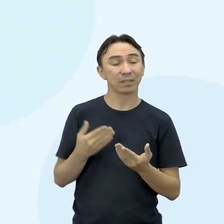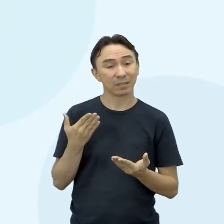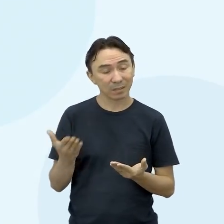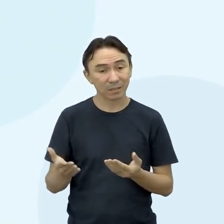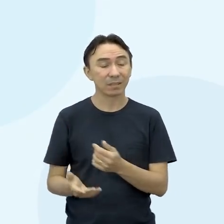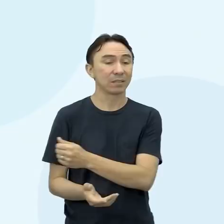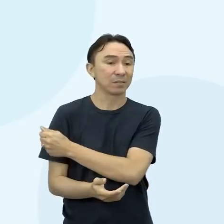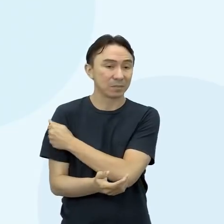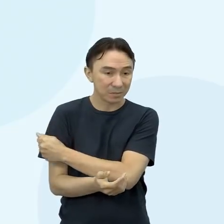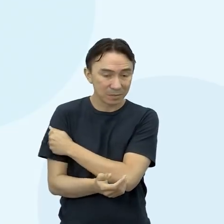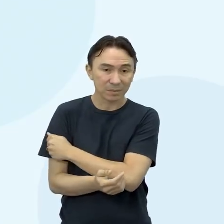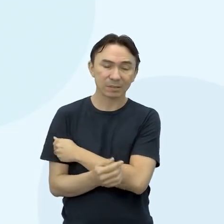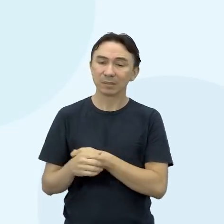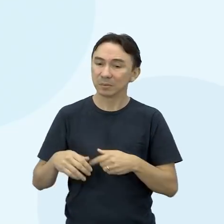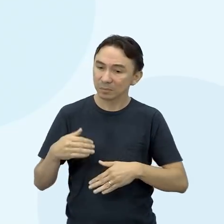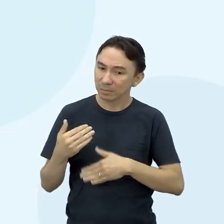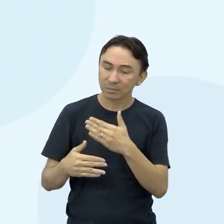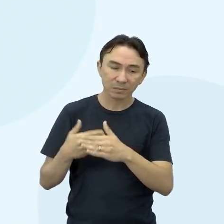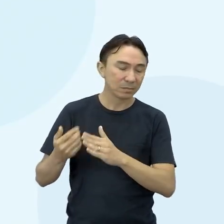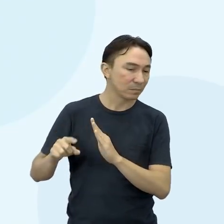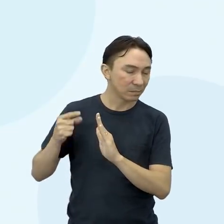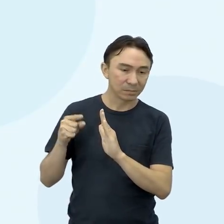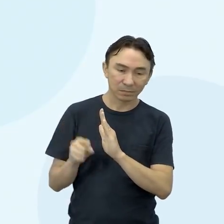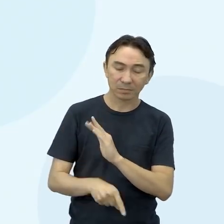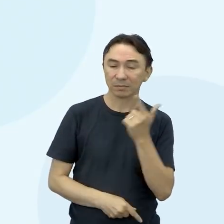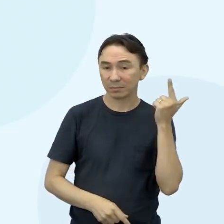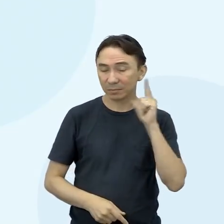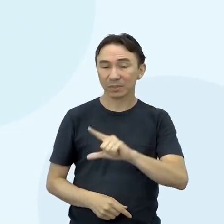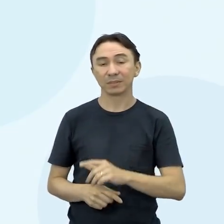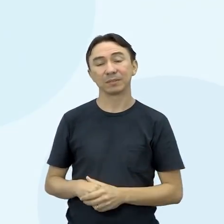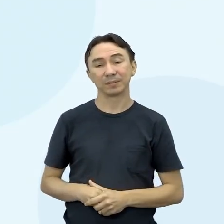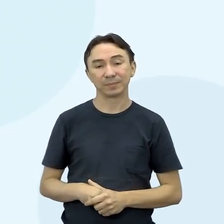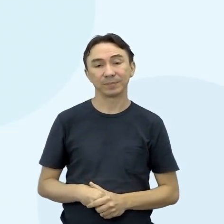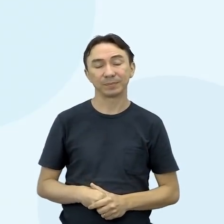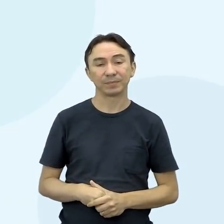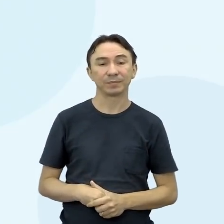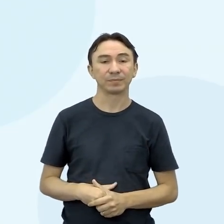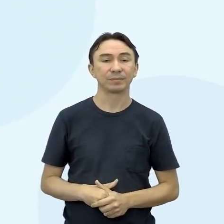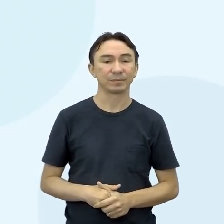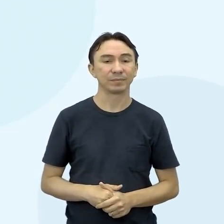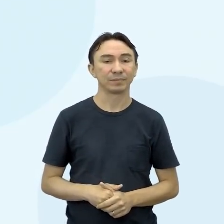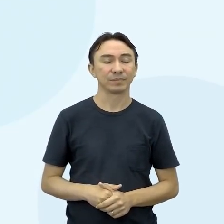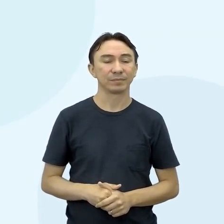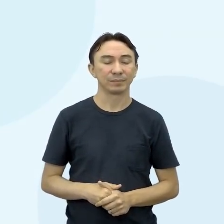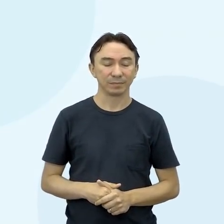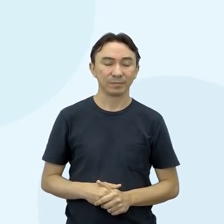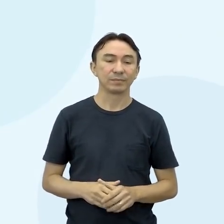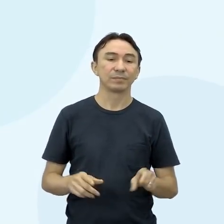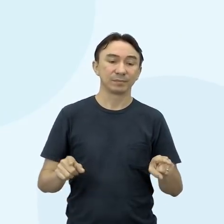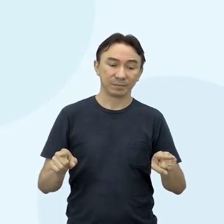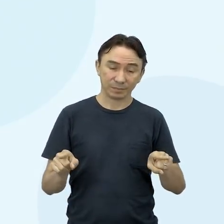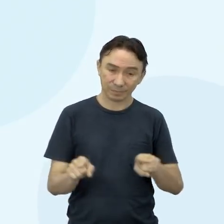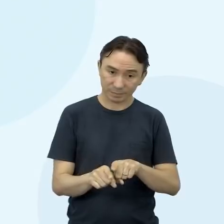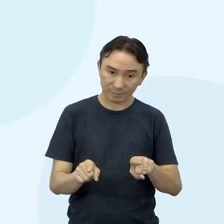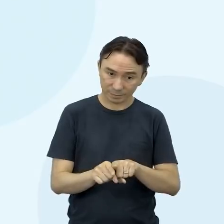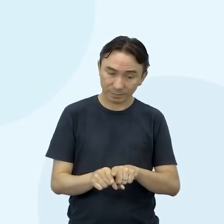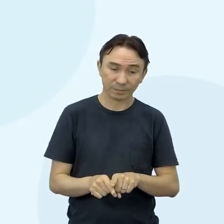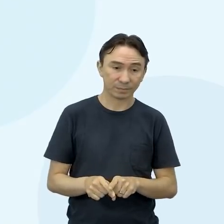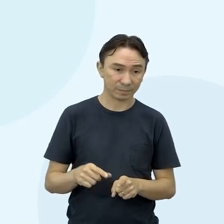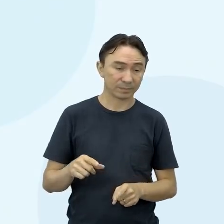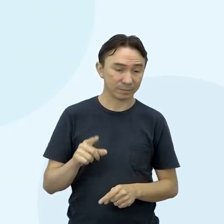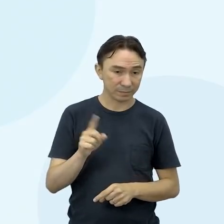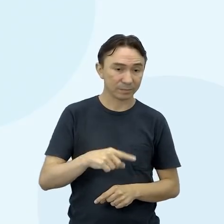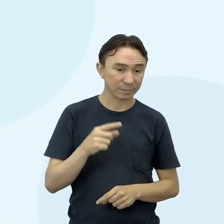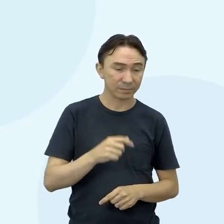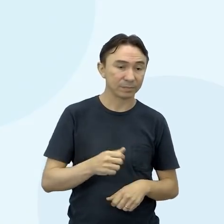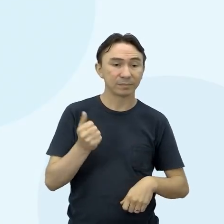aprofundam e se desenvolvam aí nesse componente. Eu também gostaria de destacar aí também, né, e por isso que é